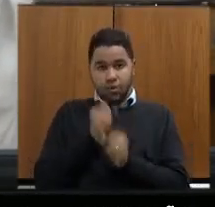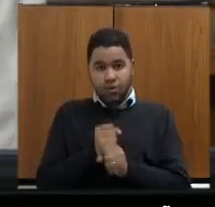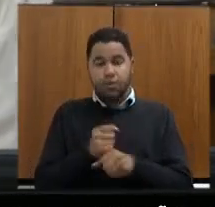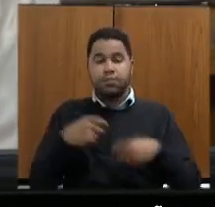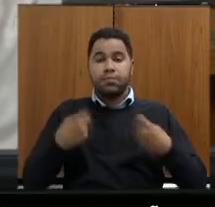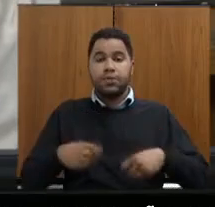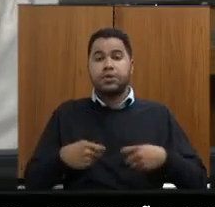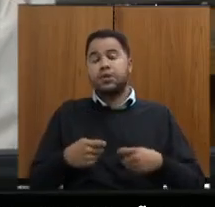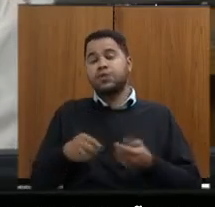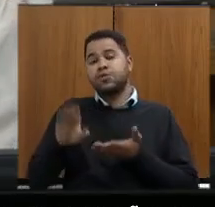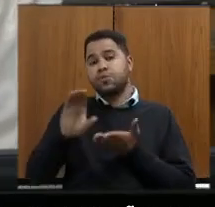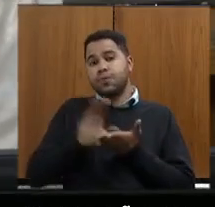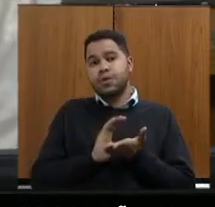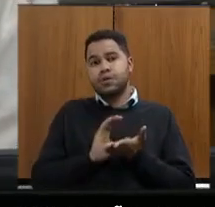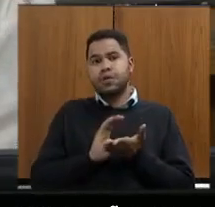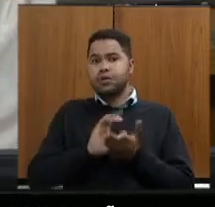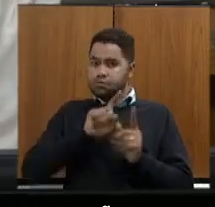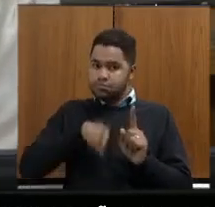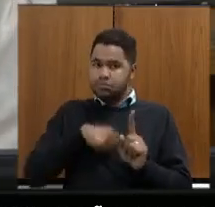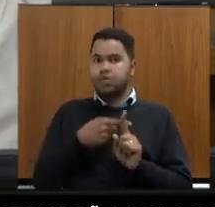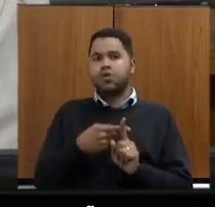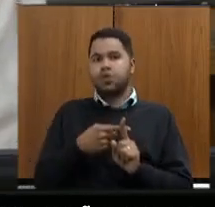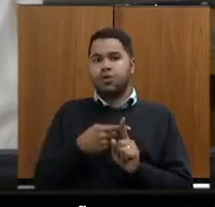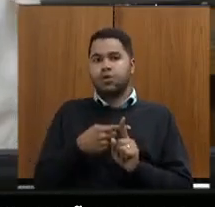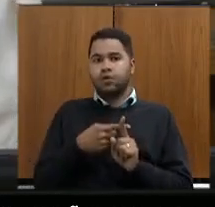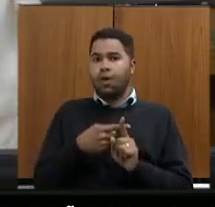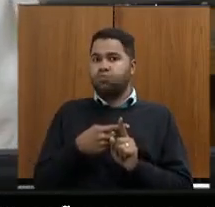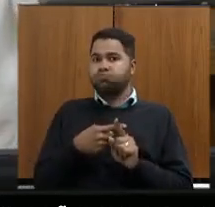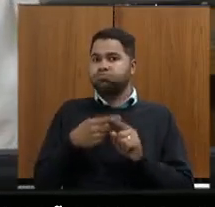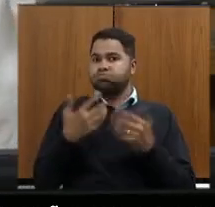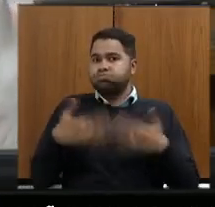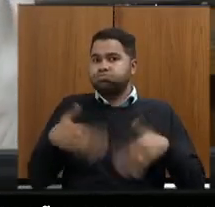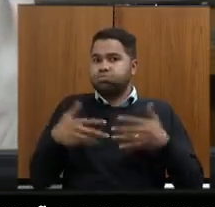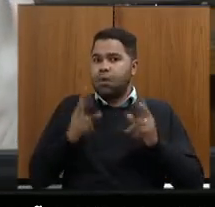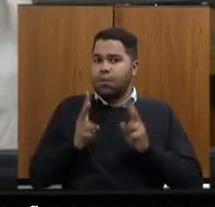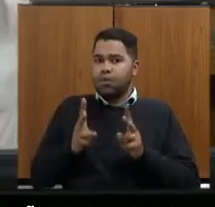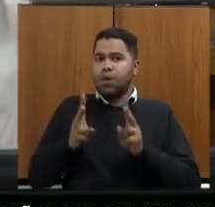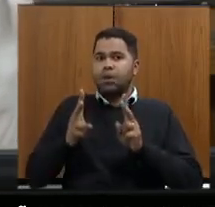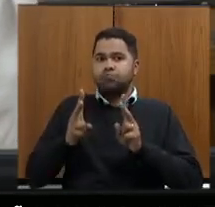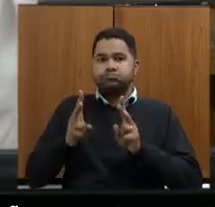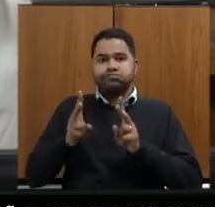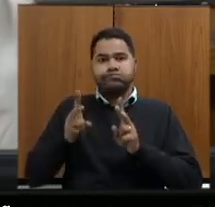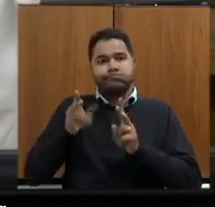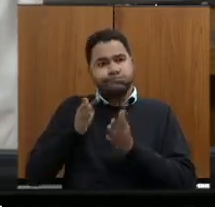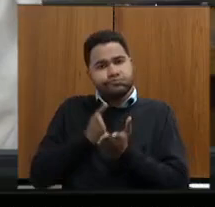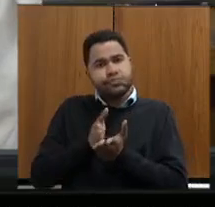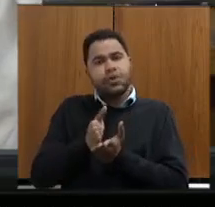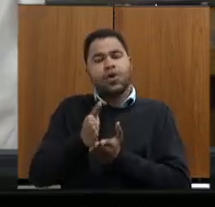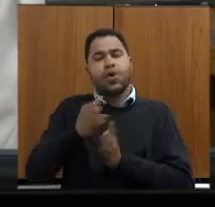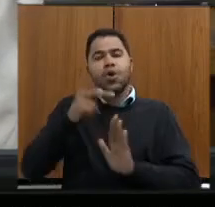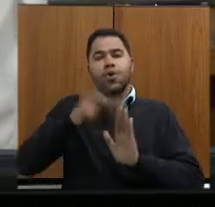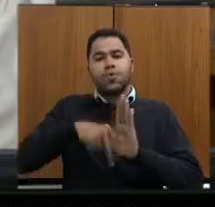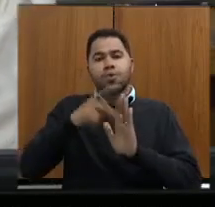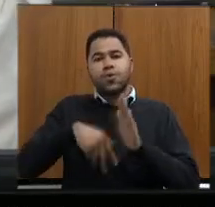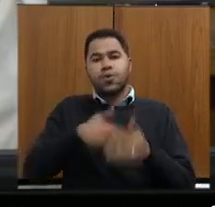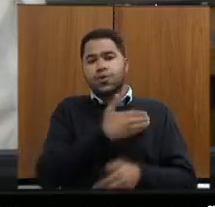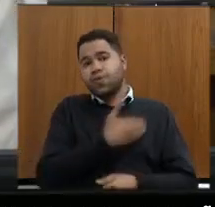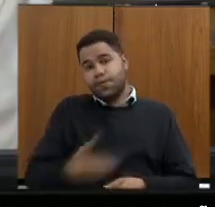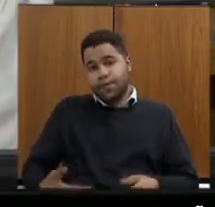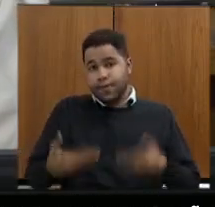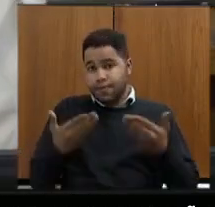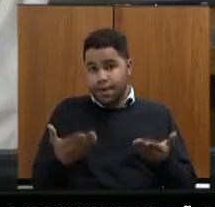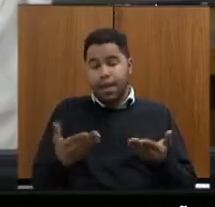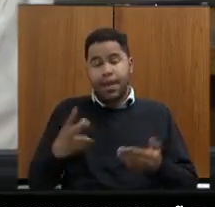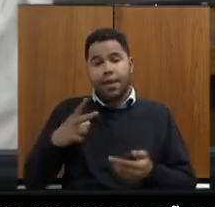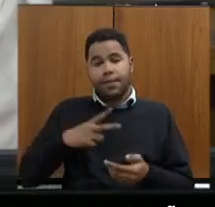vão precisar de alguma receita é adicional vultuoso que mantém o plano de pé nesse caso projeto do governo é